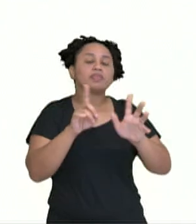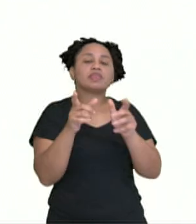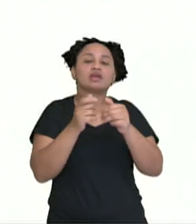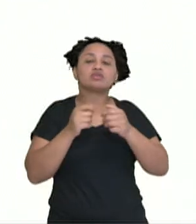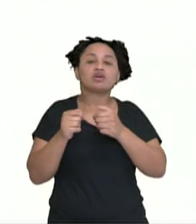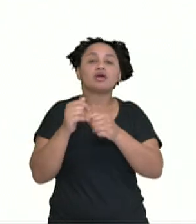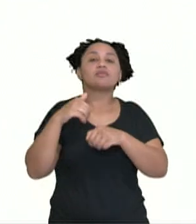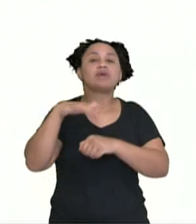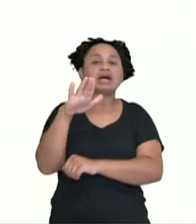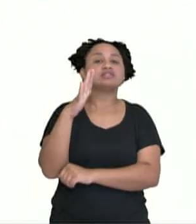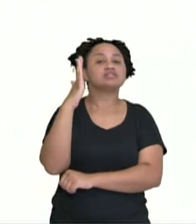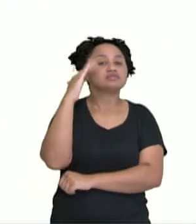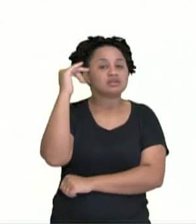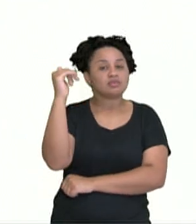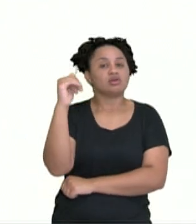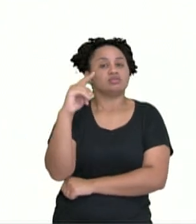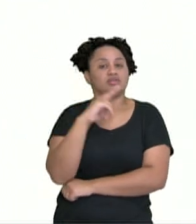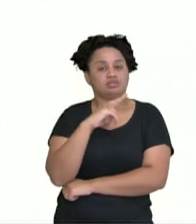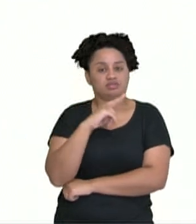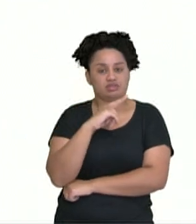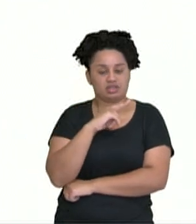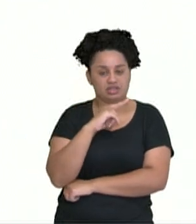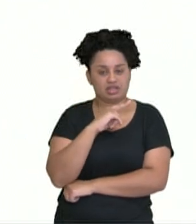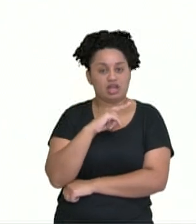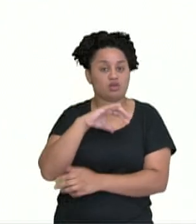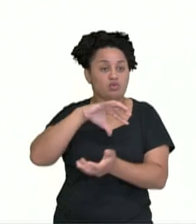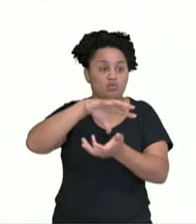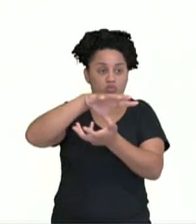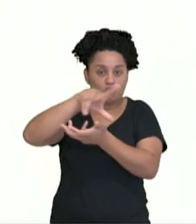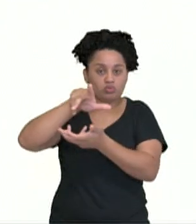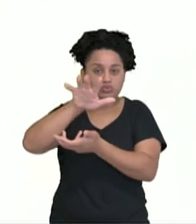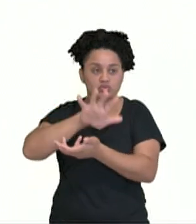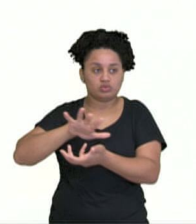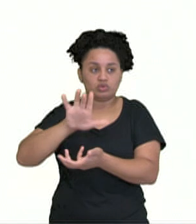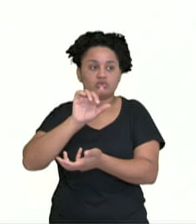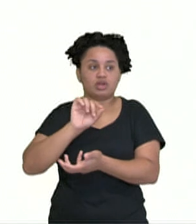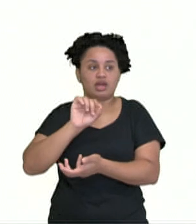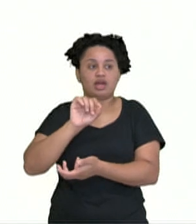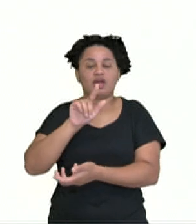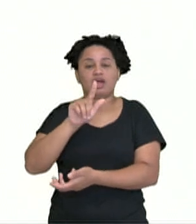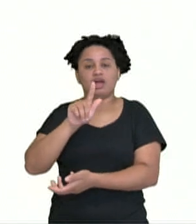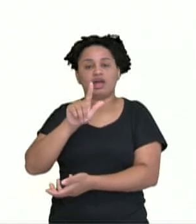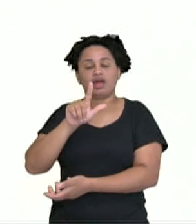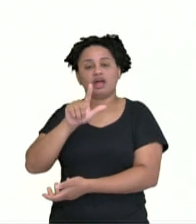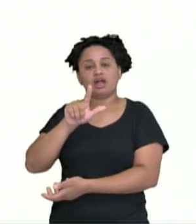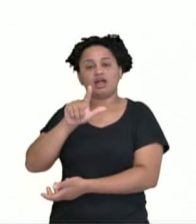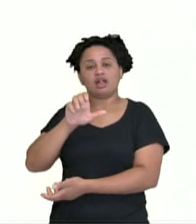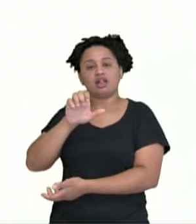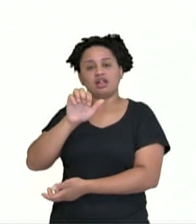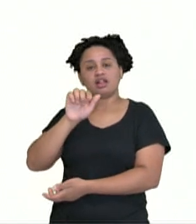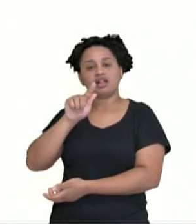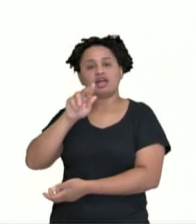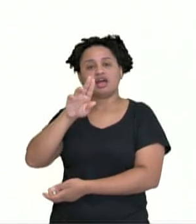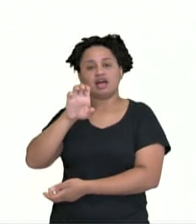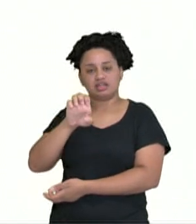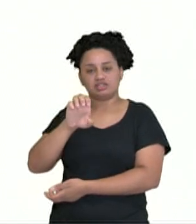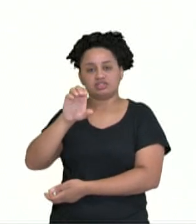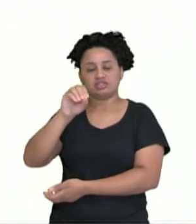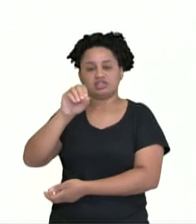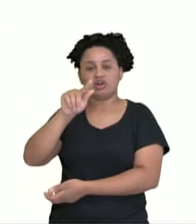mais popular, aquele que é mais jogado no mundo, é o League of Legends. Ele está